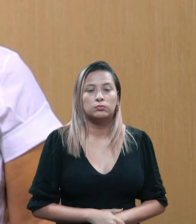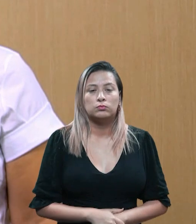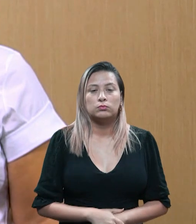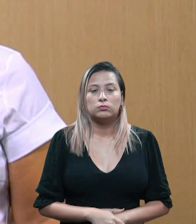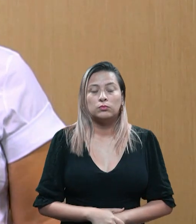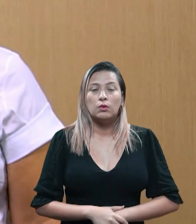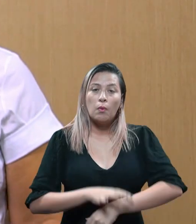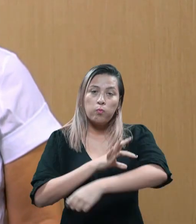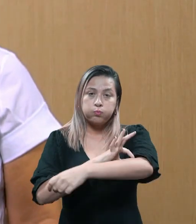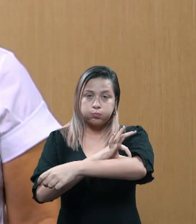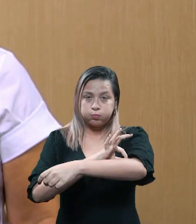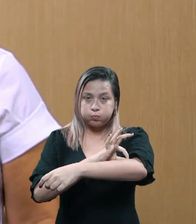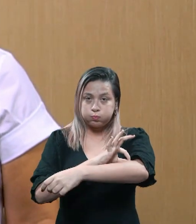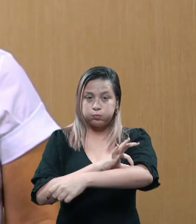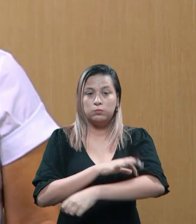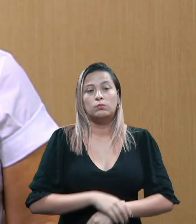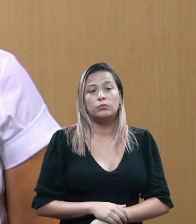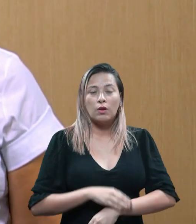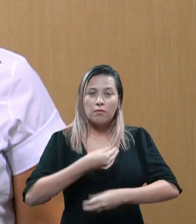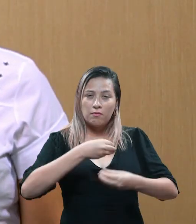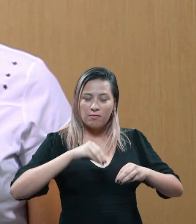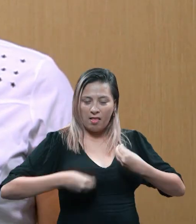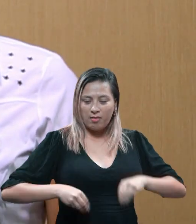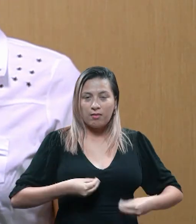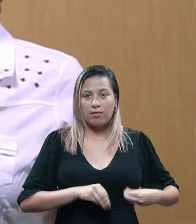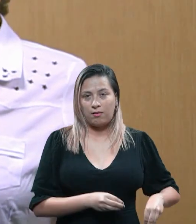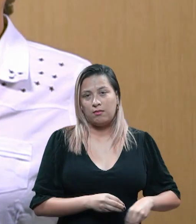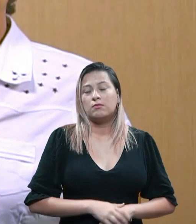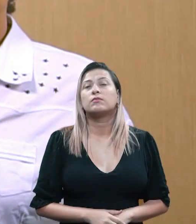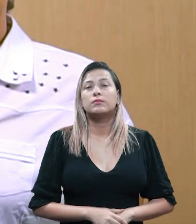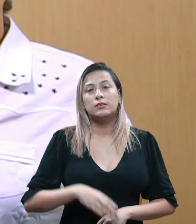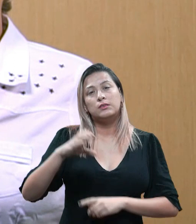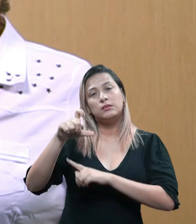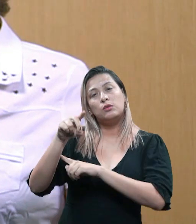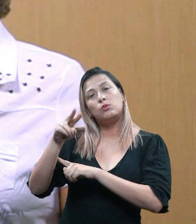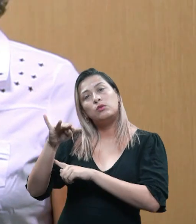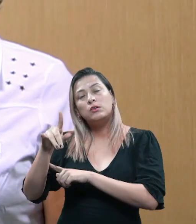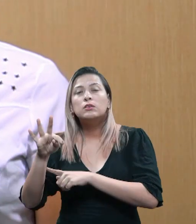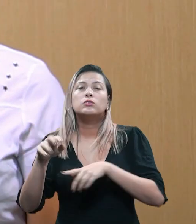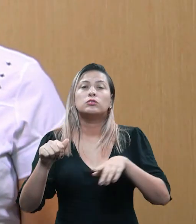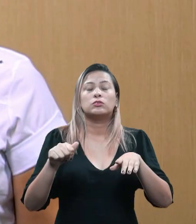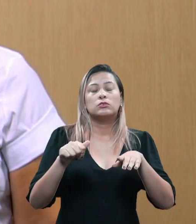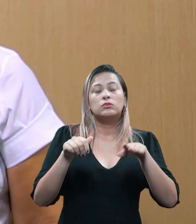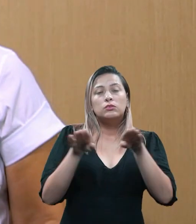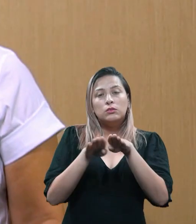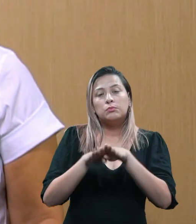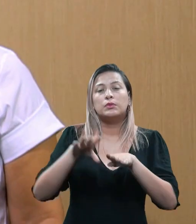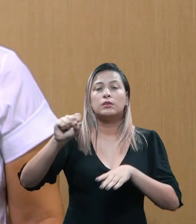tratamento de gordura localizada, flacidez tissular, celulite, estrias,